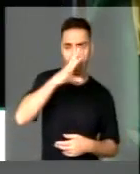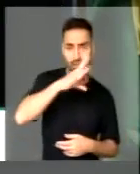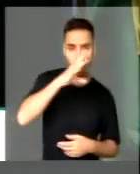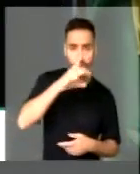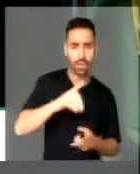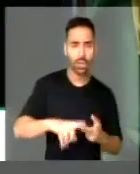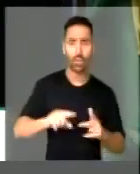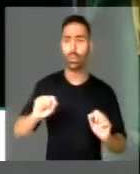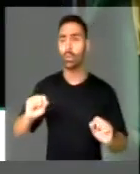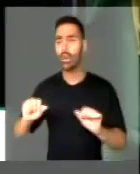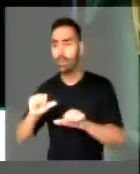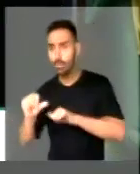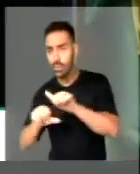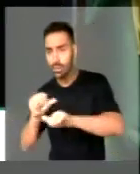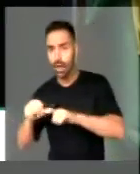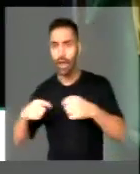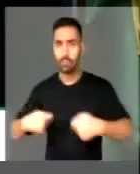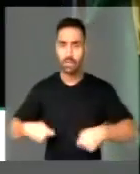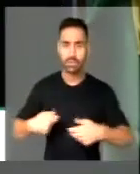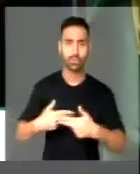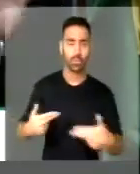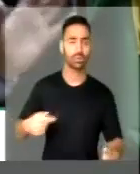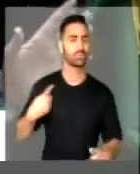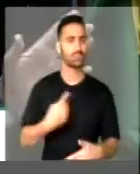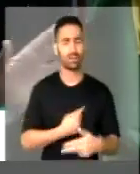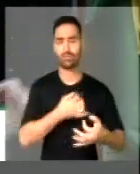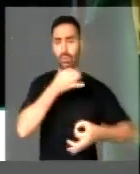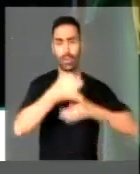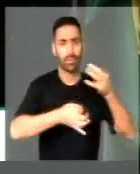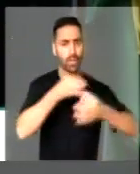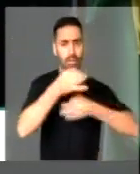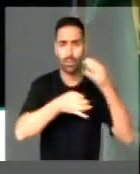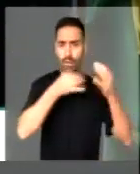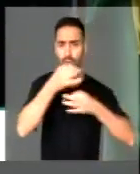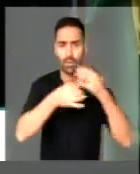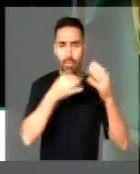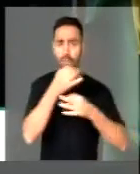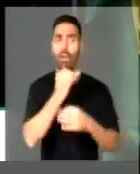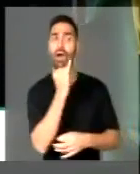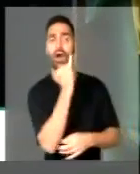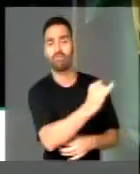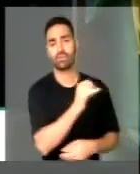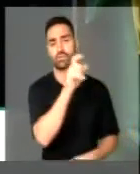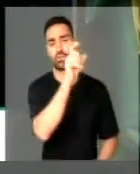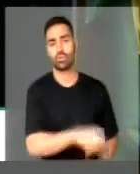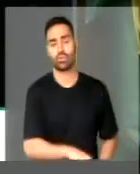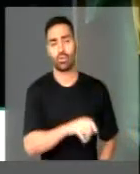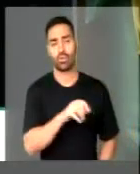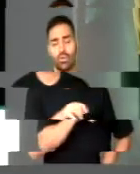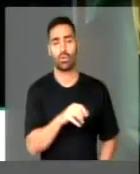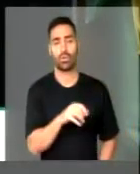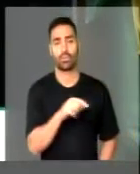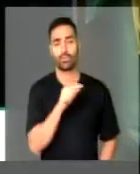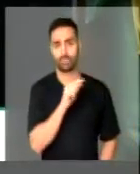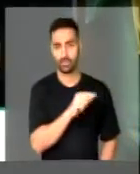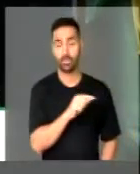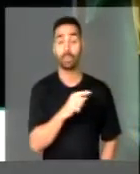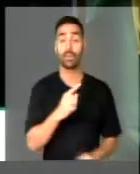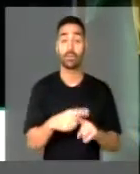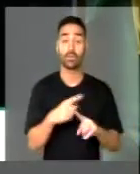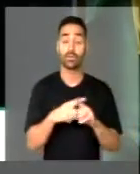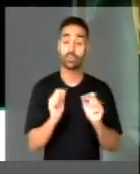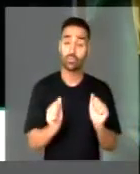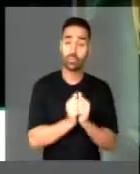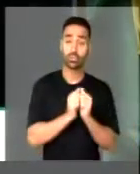o que precisa ser mudado. São diversos pontos que nós passamos para o relator Arthur Maia, que